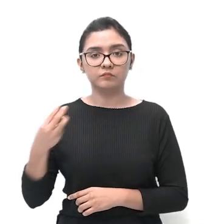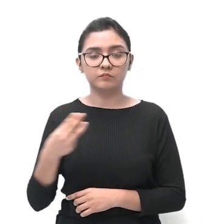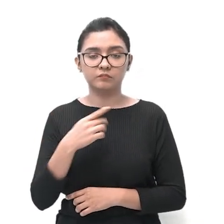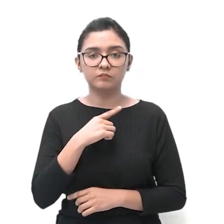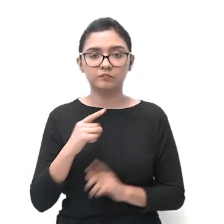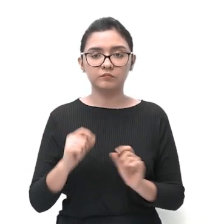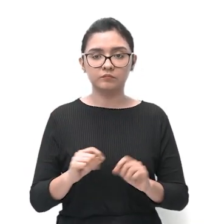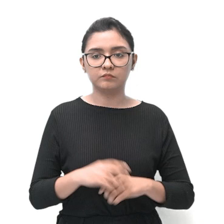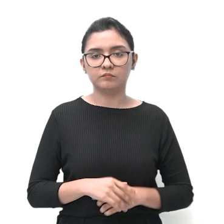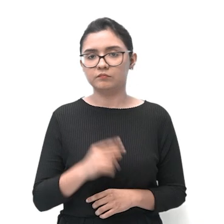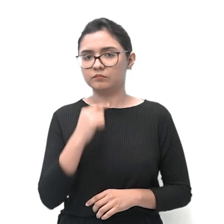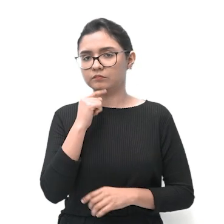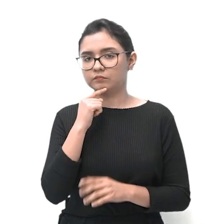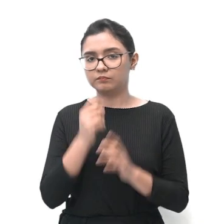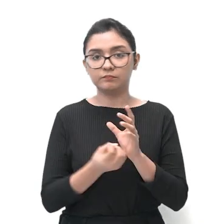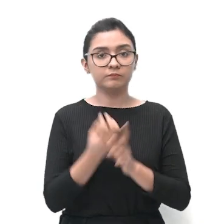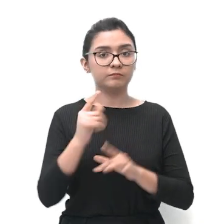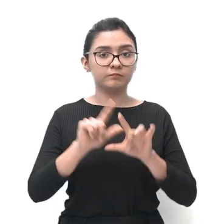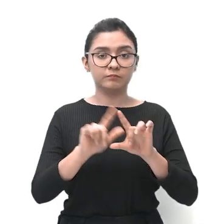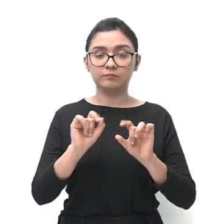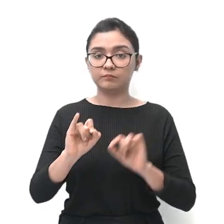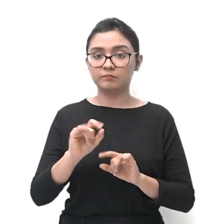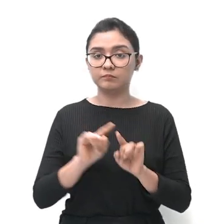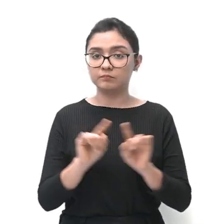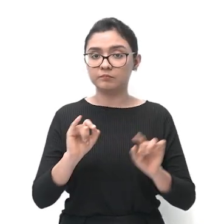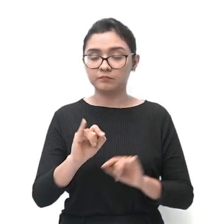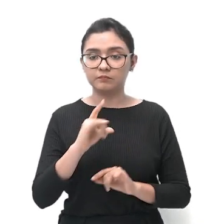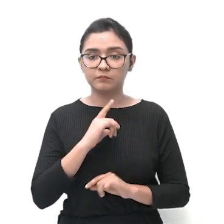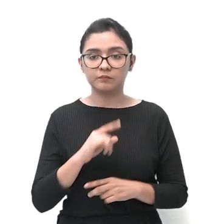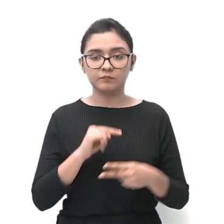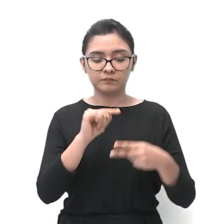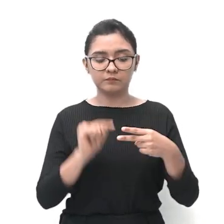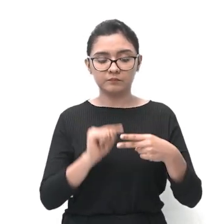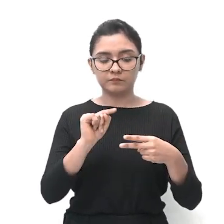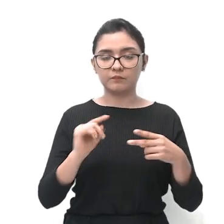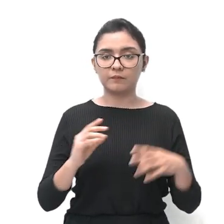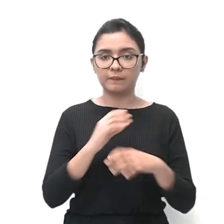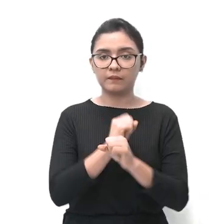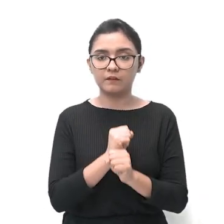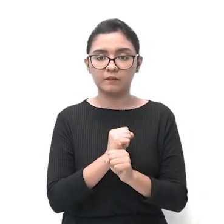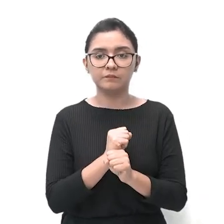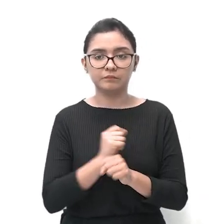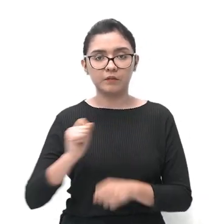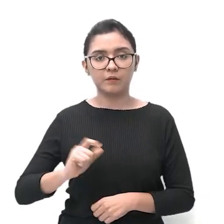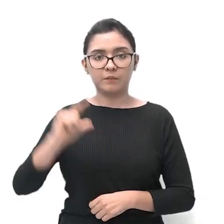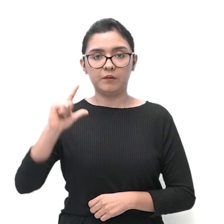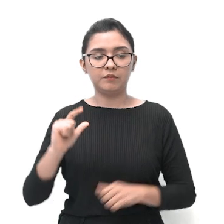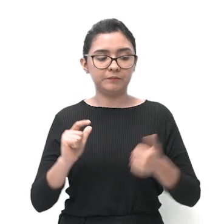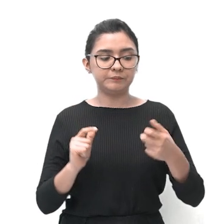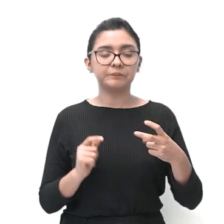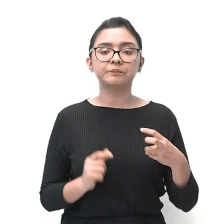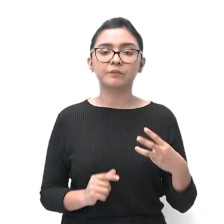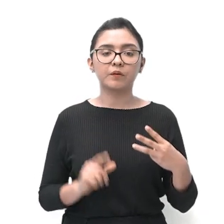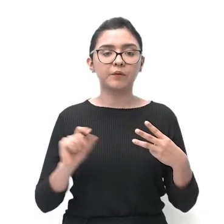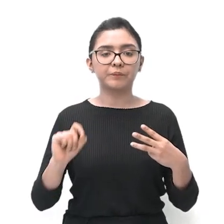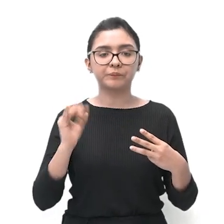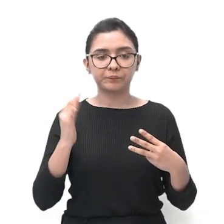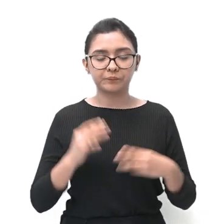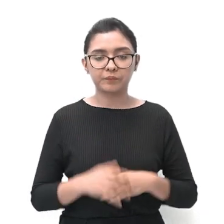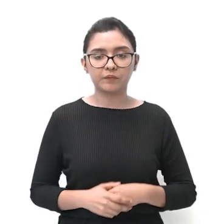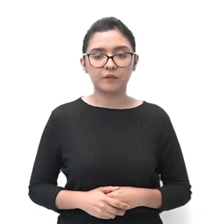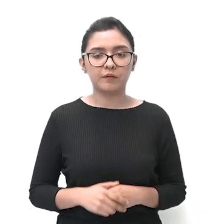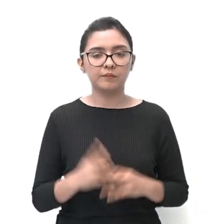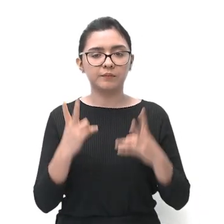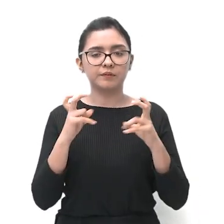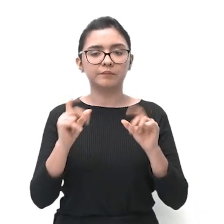o triângulo. Mas a partir do momento em que a soma dos dois menores passa a ser maior que o maior segmento, olha o que ocorre.